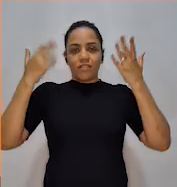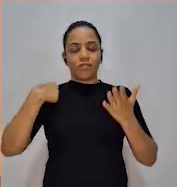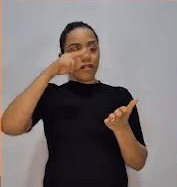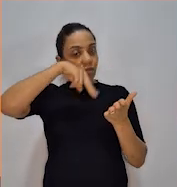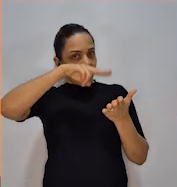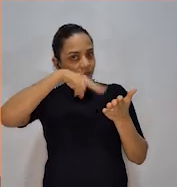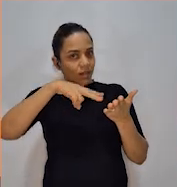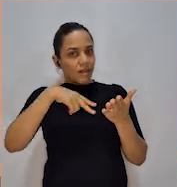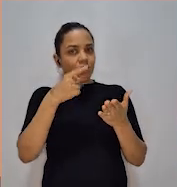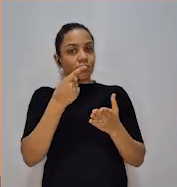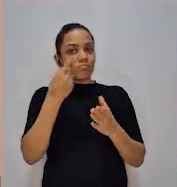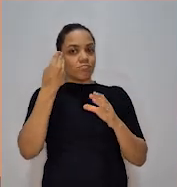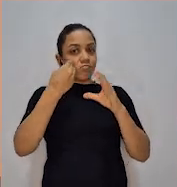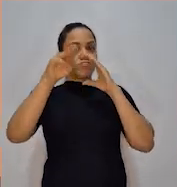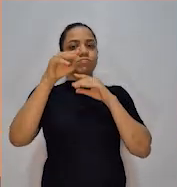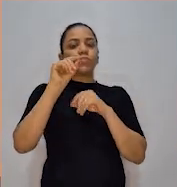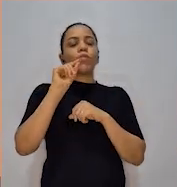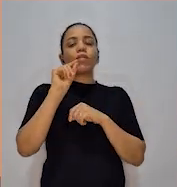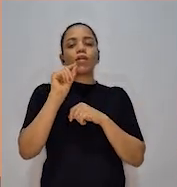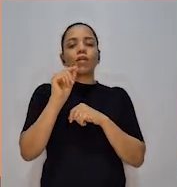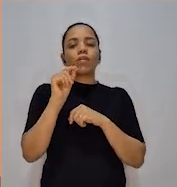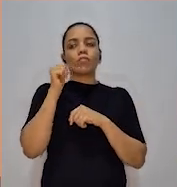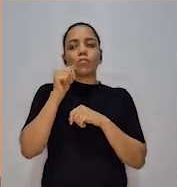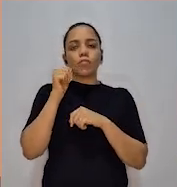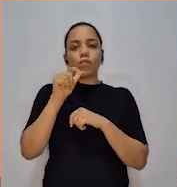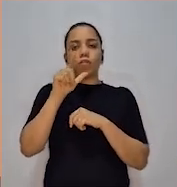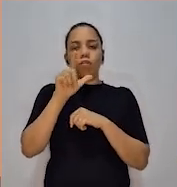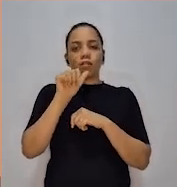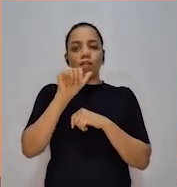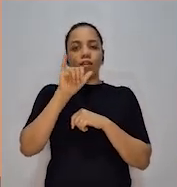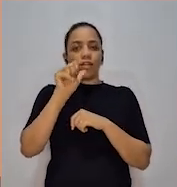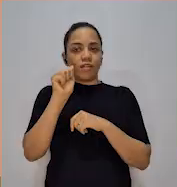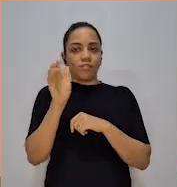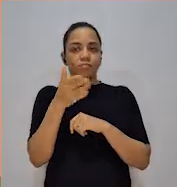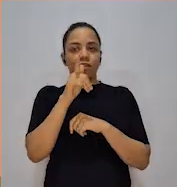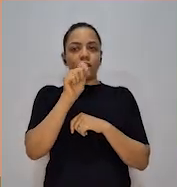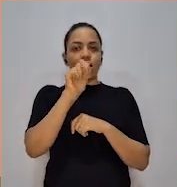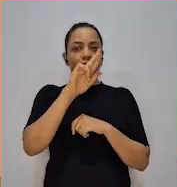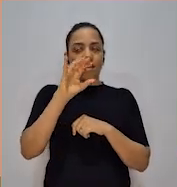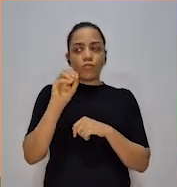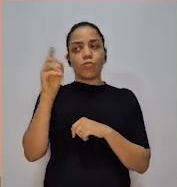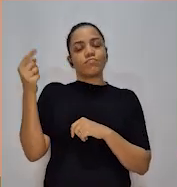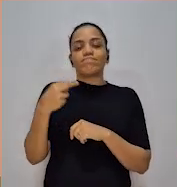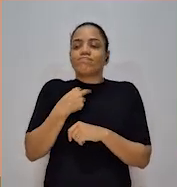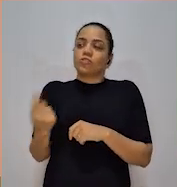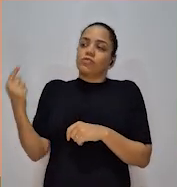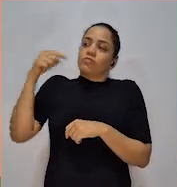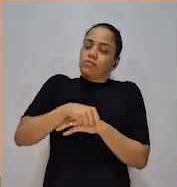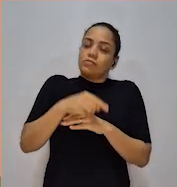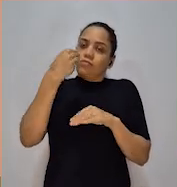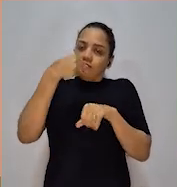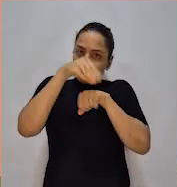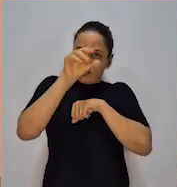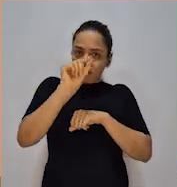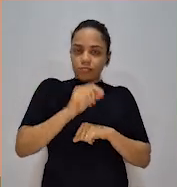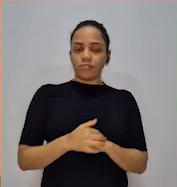muito especial de Lélian Garrido, que infelizmente, por um motivo muito especial, não pôde estar aqui conosco. Então, é uma alegria